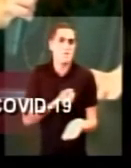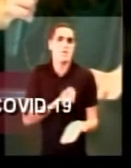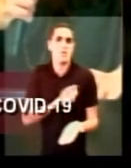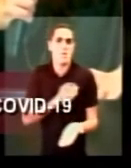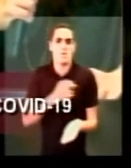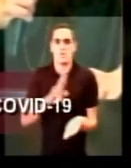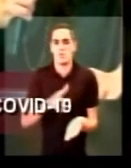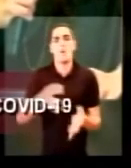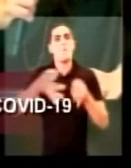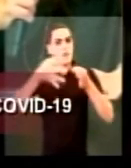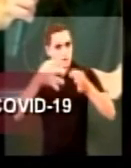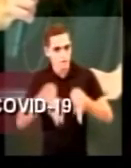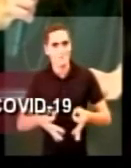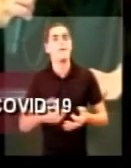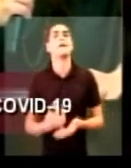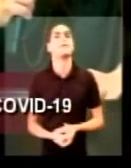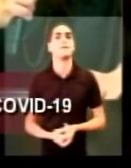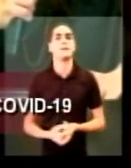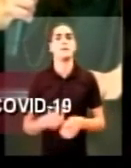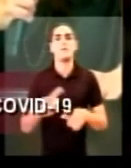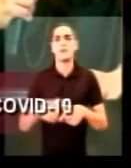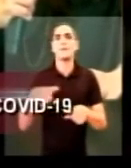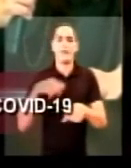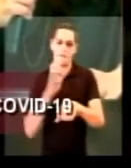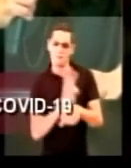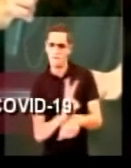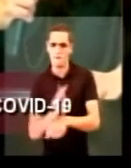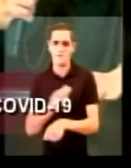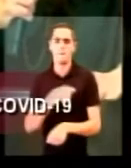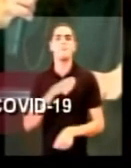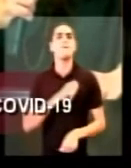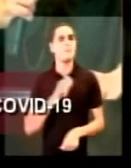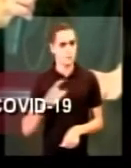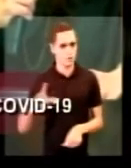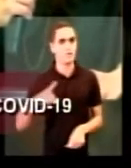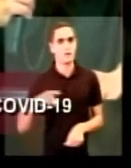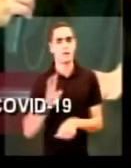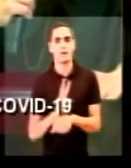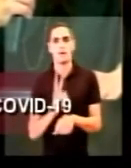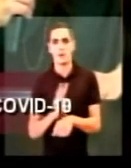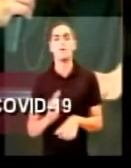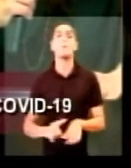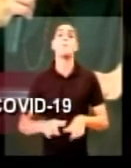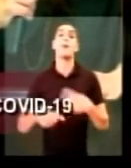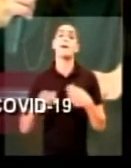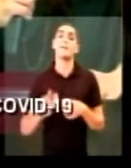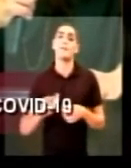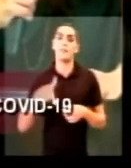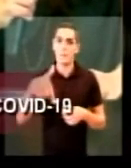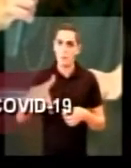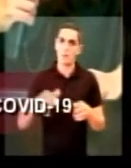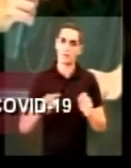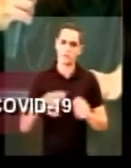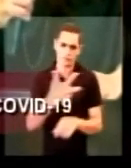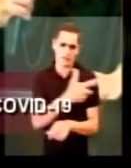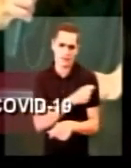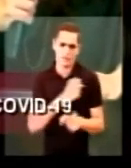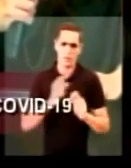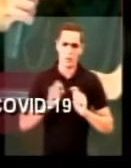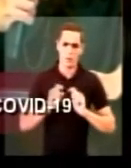as vacinas já se mostraram seguras, mas depois da utilização em massa podem ocorrer alguns eventos que precisam